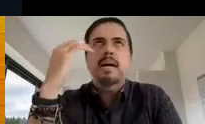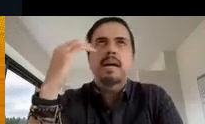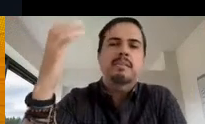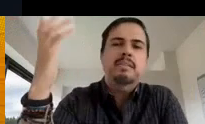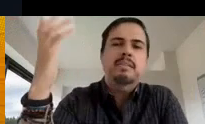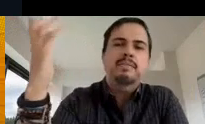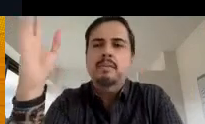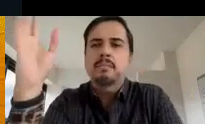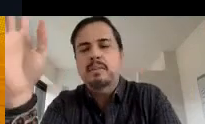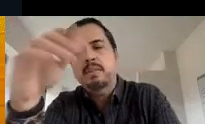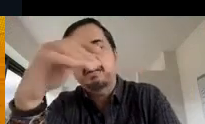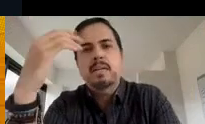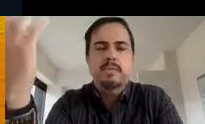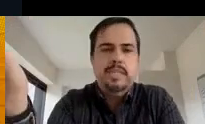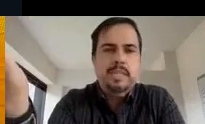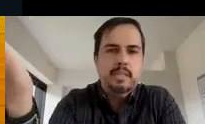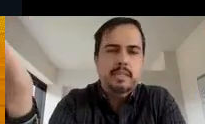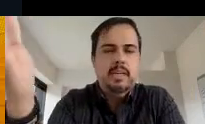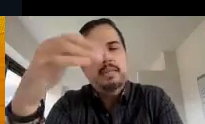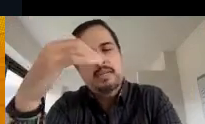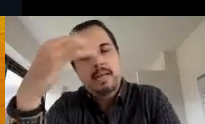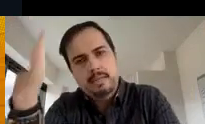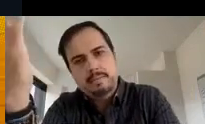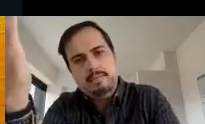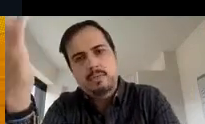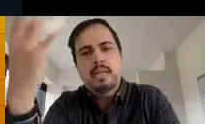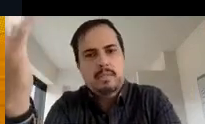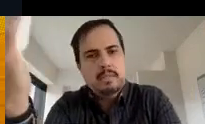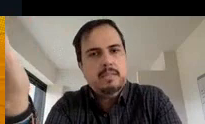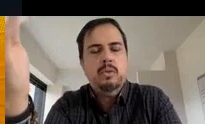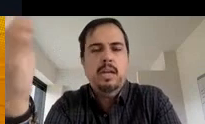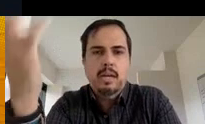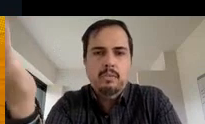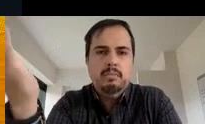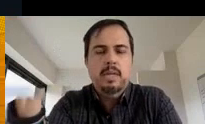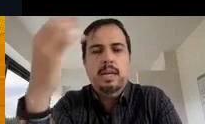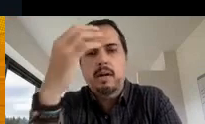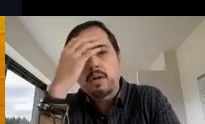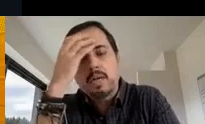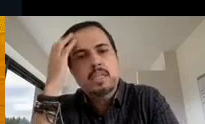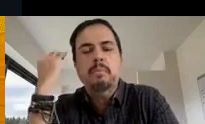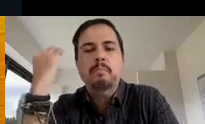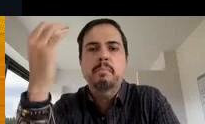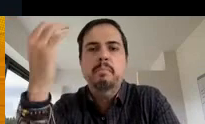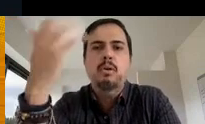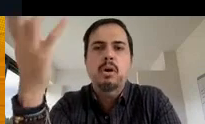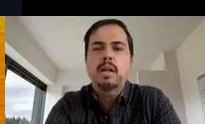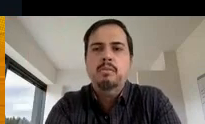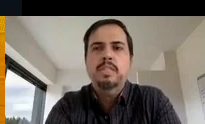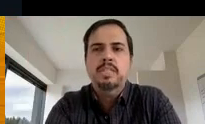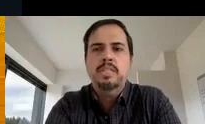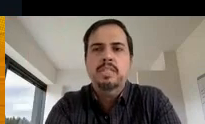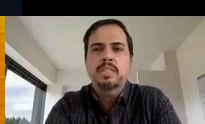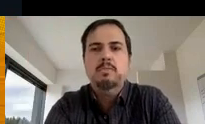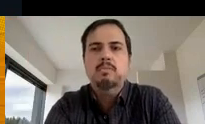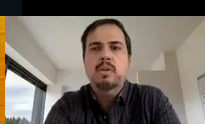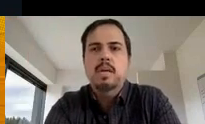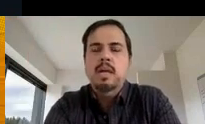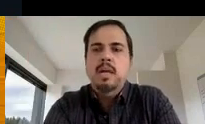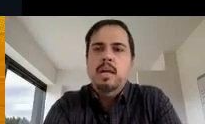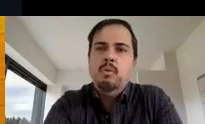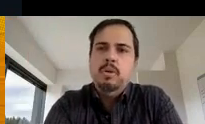onde a gente ama. Trabalhe onde você ama e não trabalhe nem um dia. Cara, isso, beleza, isso é legal, é legal. Sempre